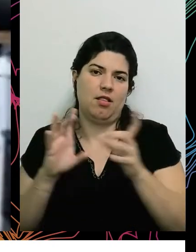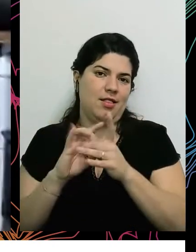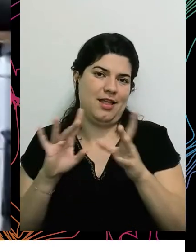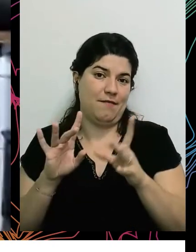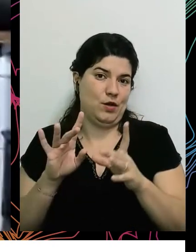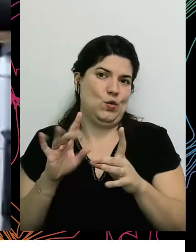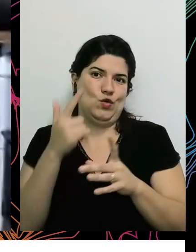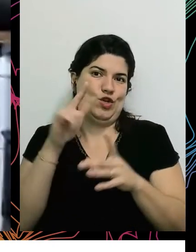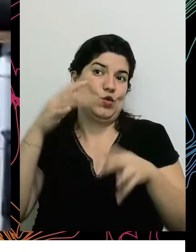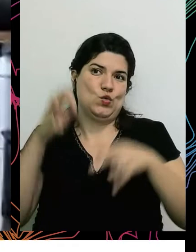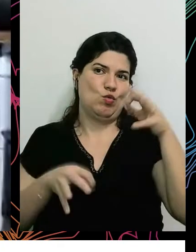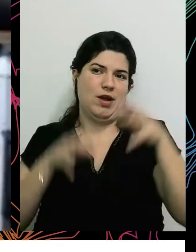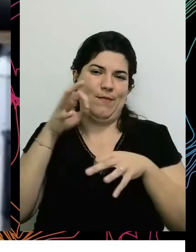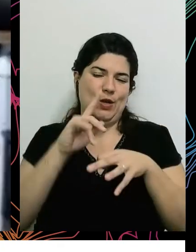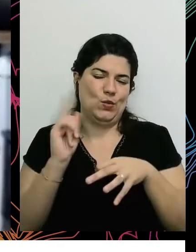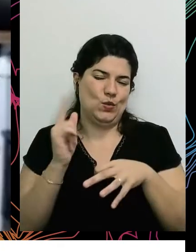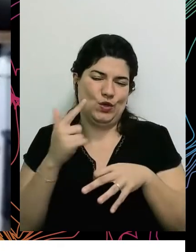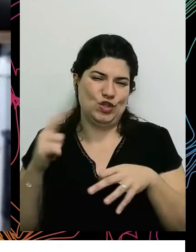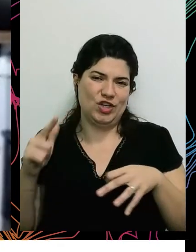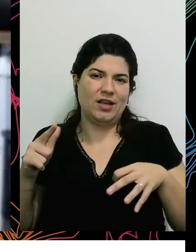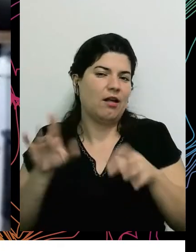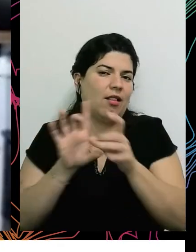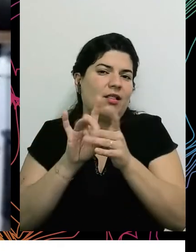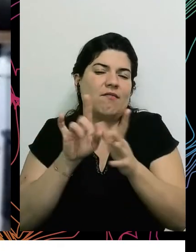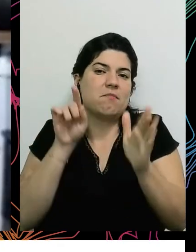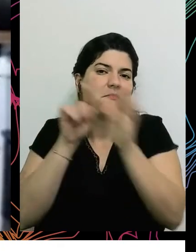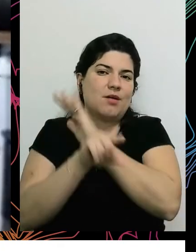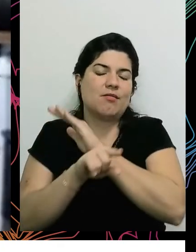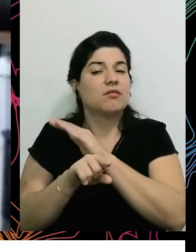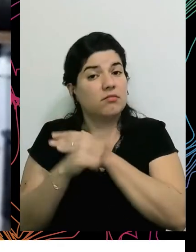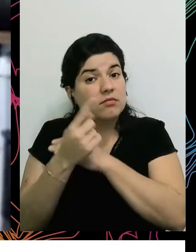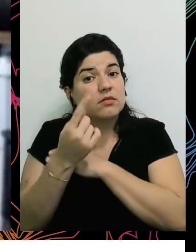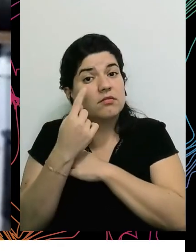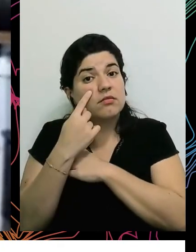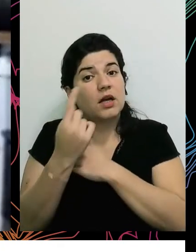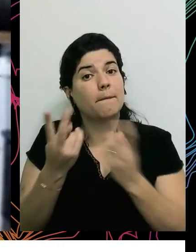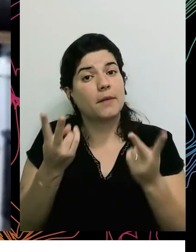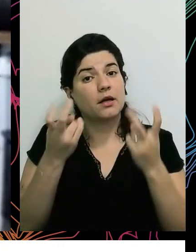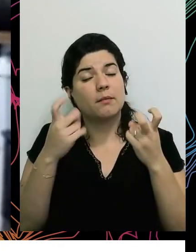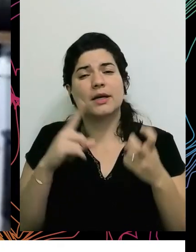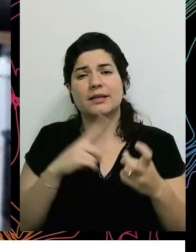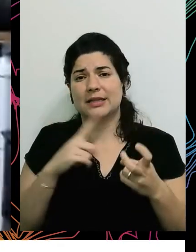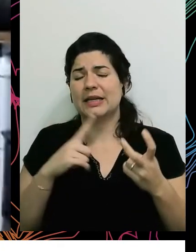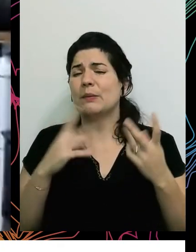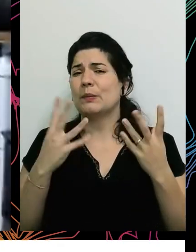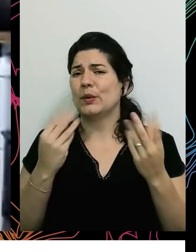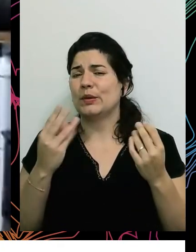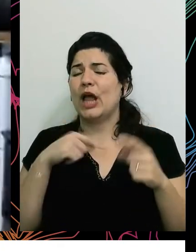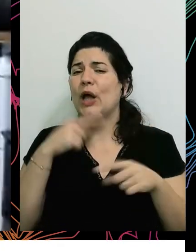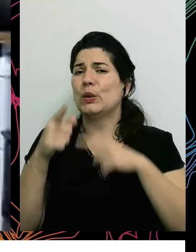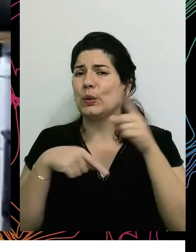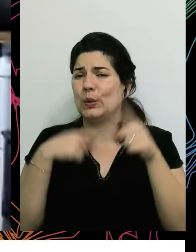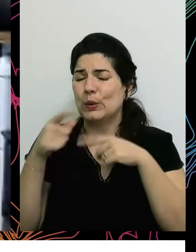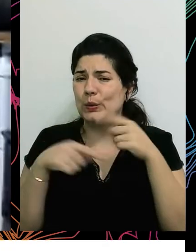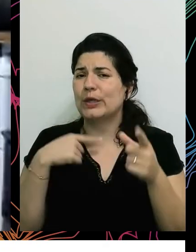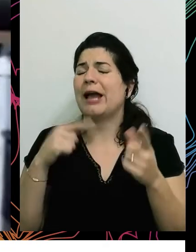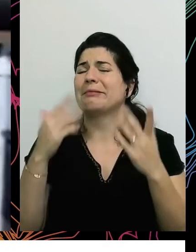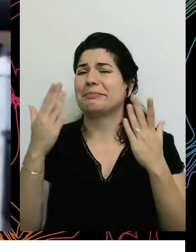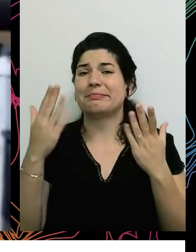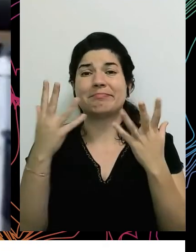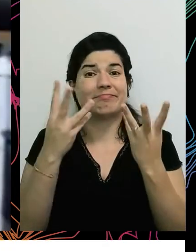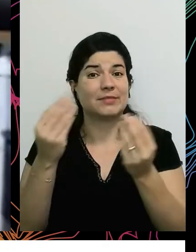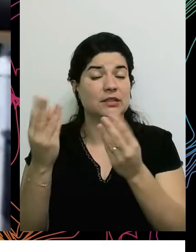julgamentos, digamos assim. Então, você vê que existem muitas dúvidas que, né, ainda nos dias